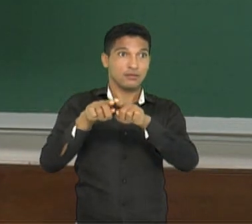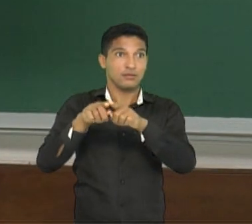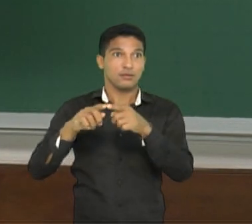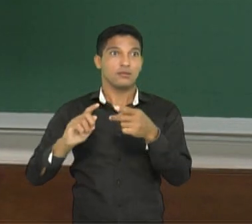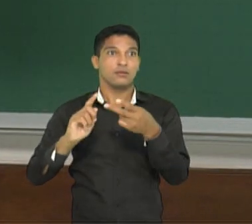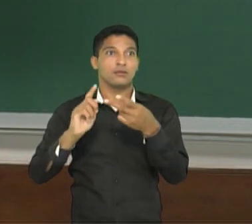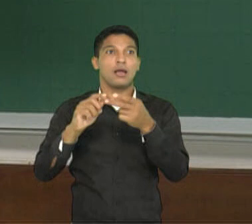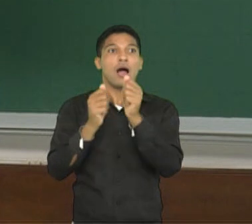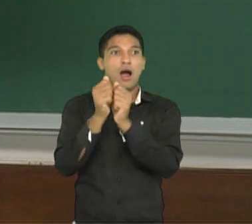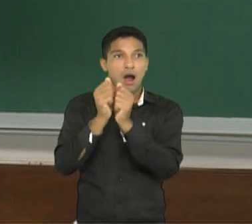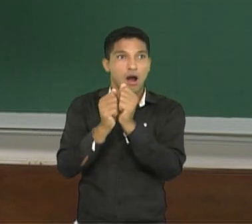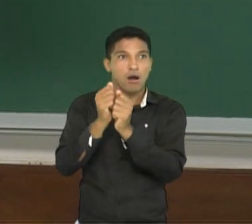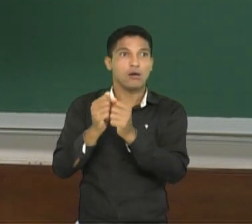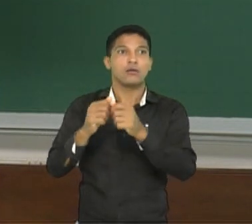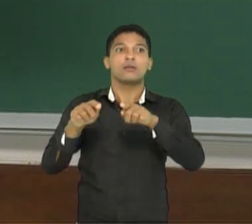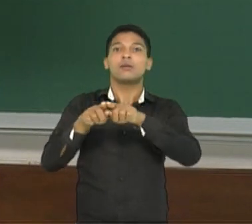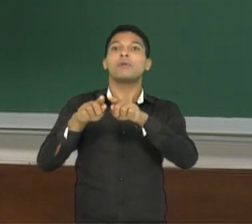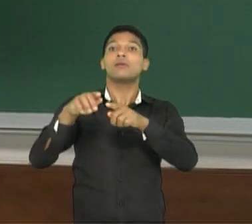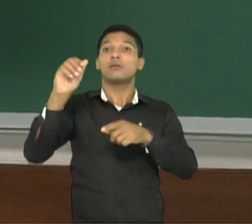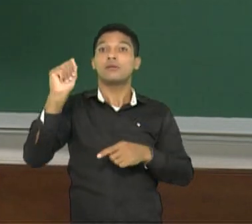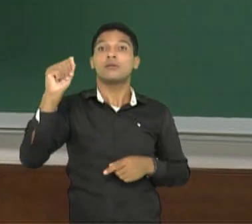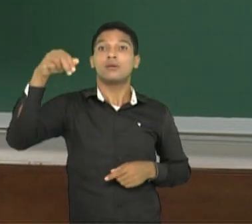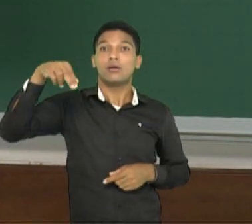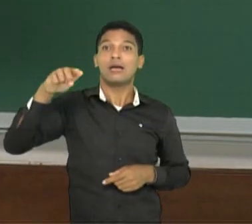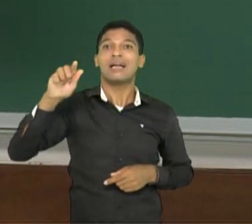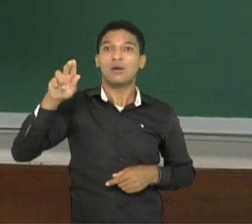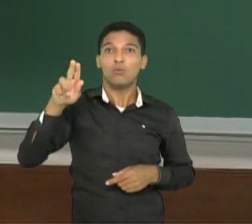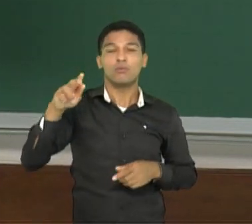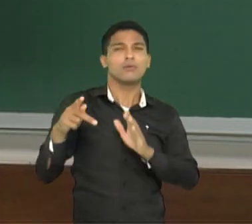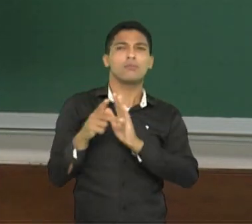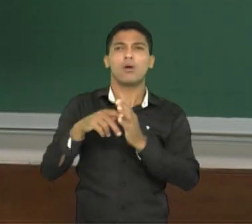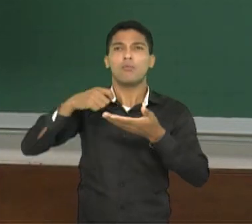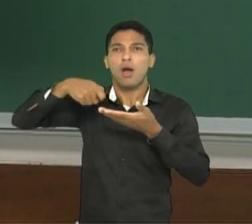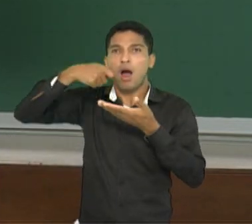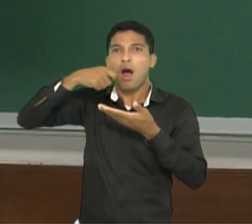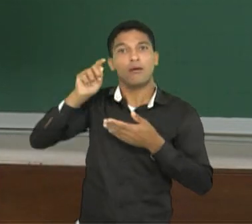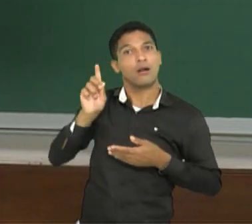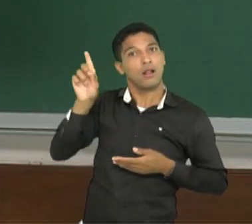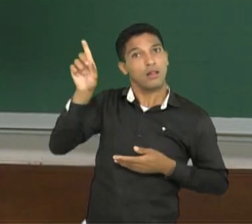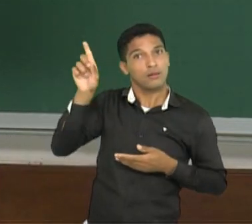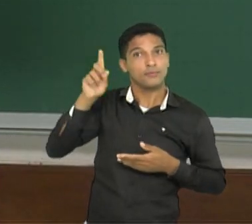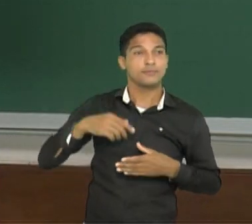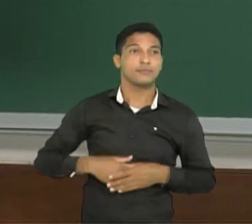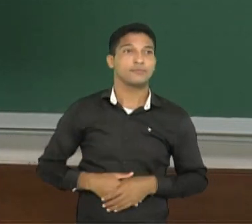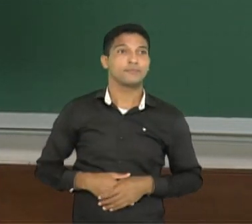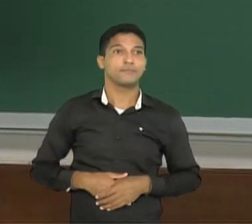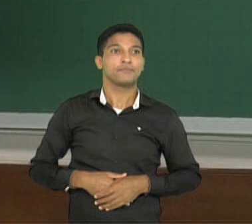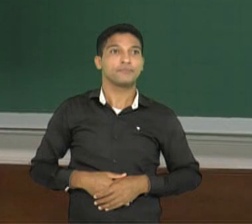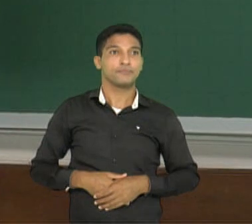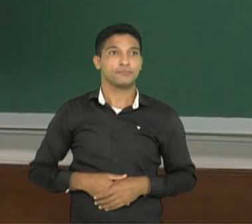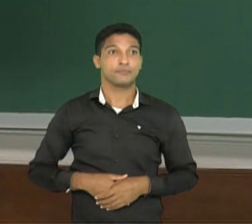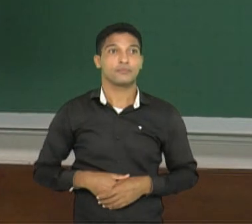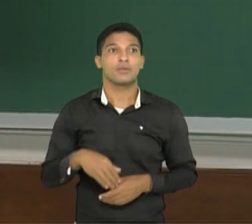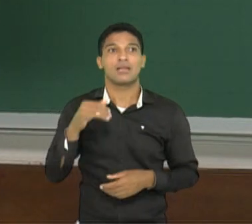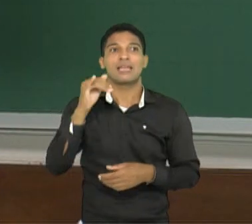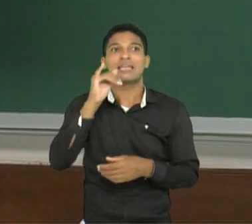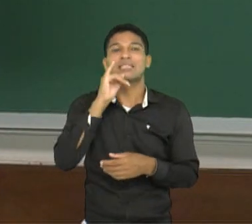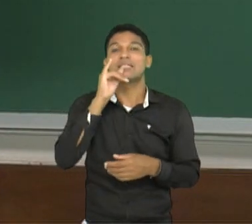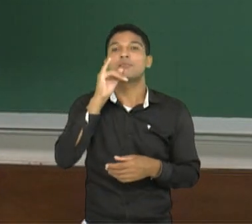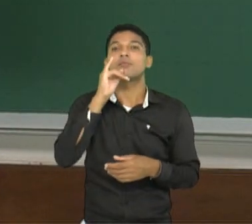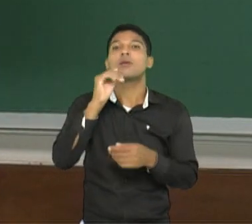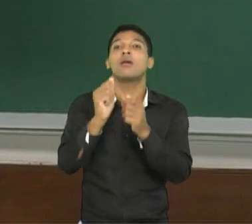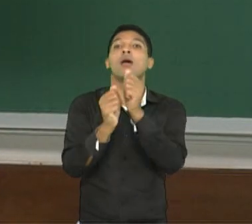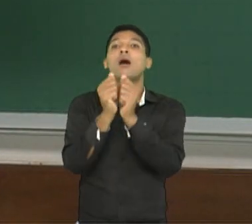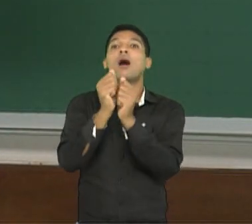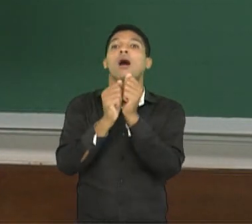pela diversidade de características naturais de cada parte do nosso território. Aí nós vamos ter outros exemplos ali, como o arroz boliviano.